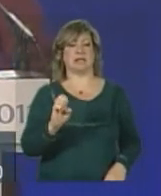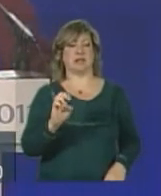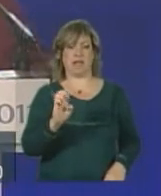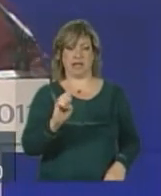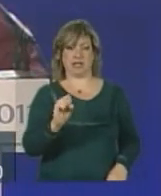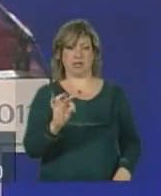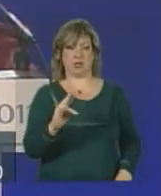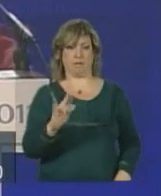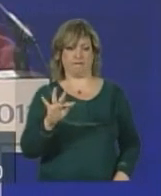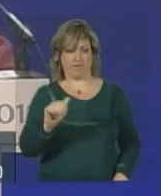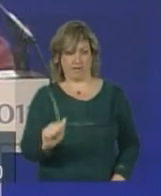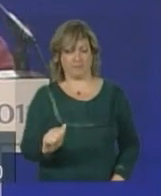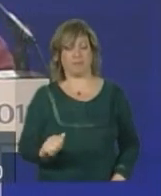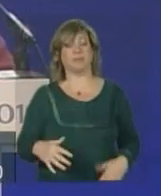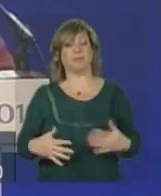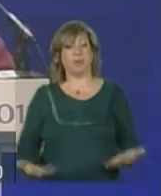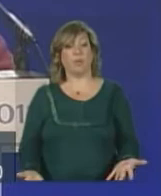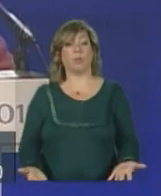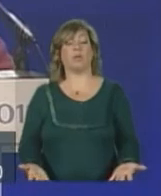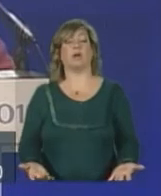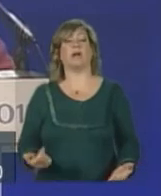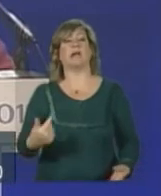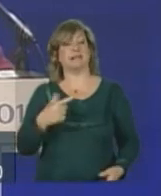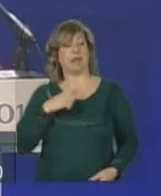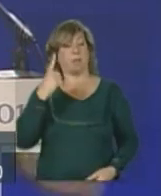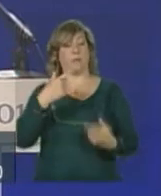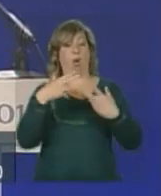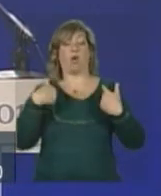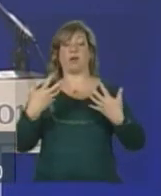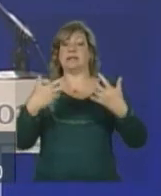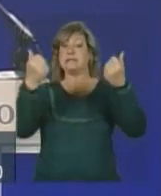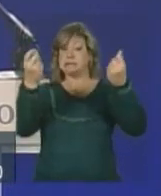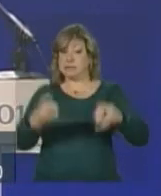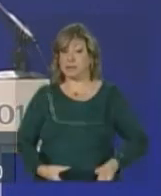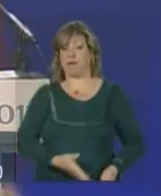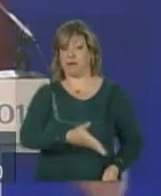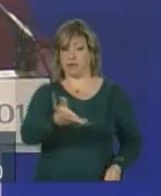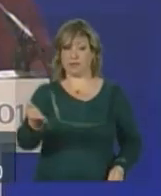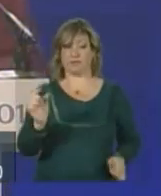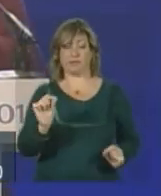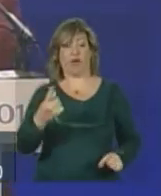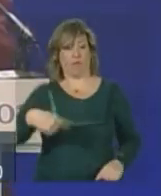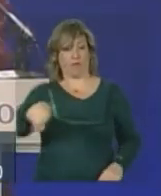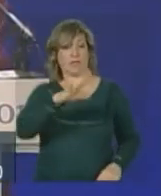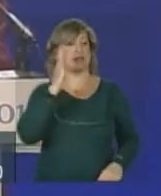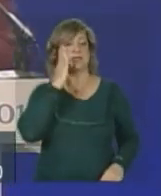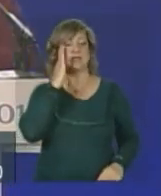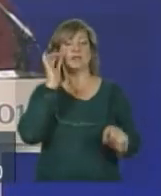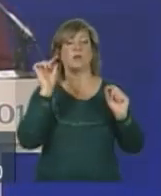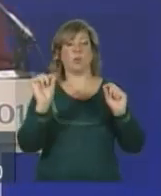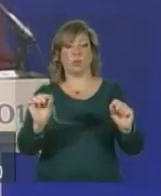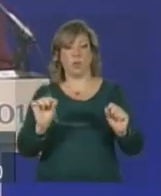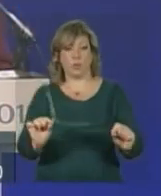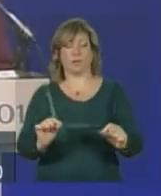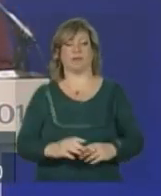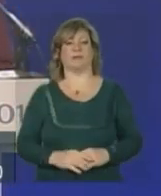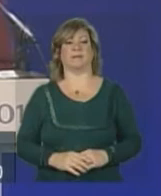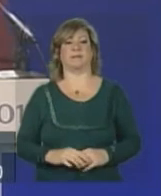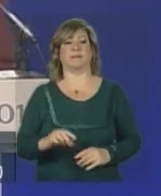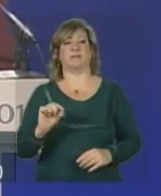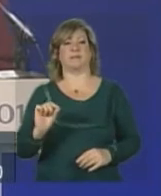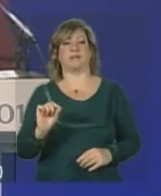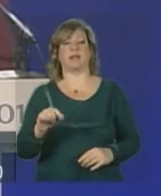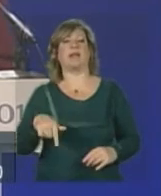Aí tem uma questão que eu queria explicar para vocês. Você sabe que patrocina o Rio